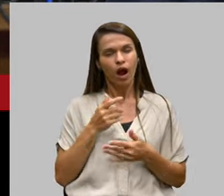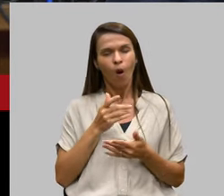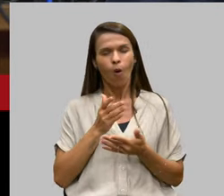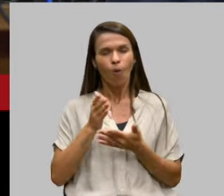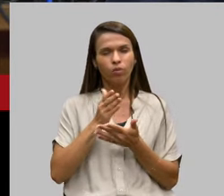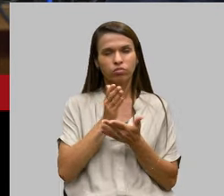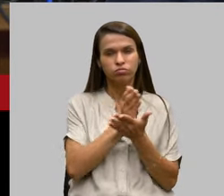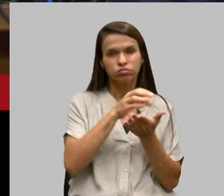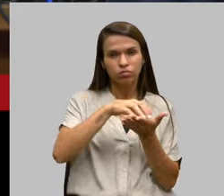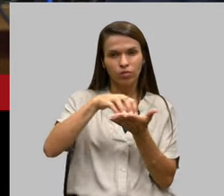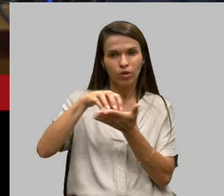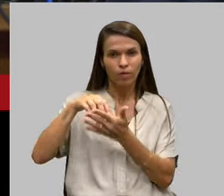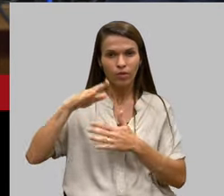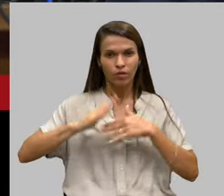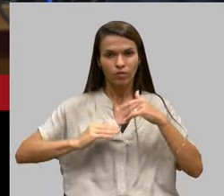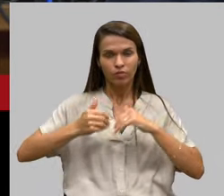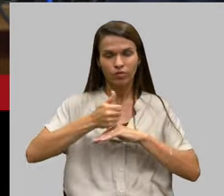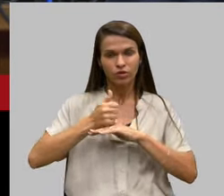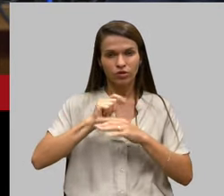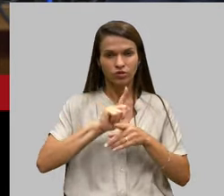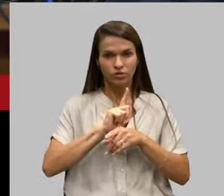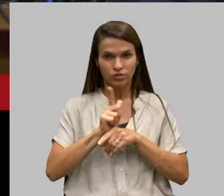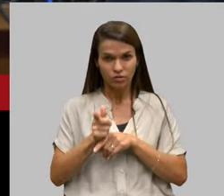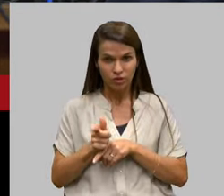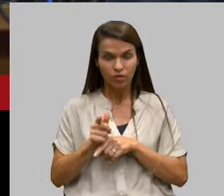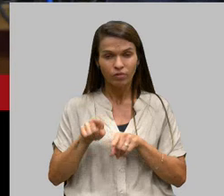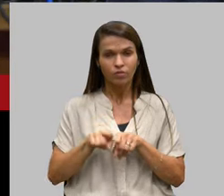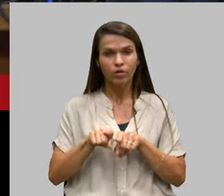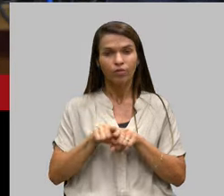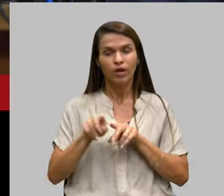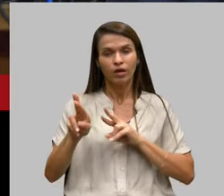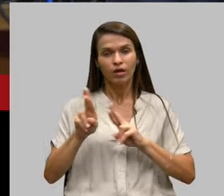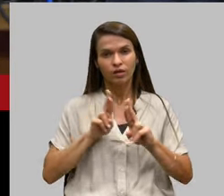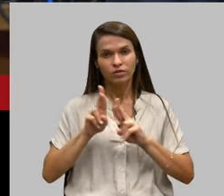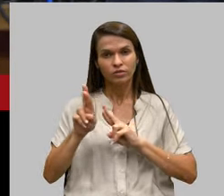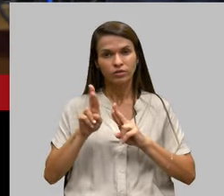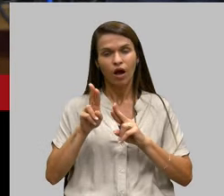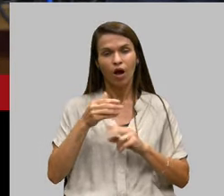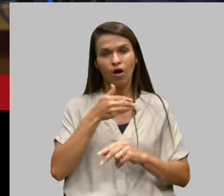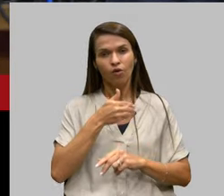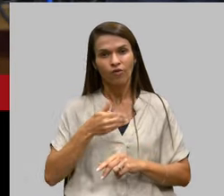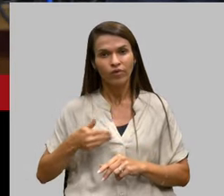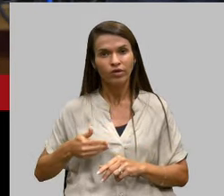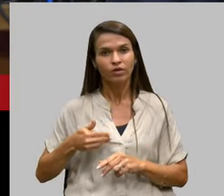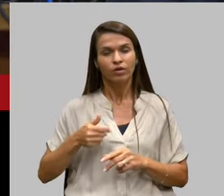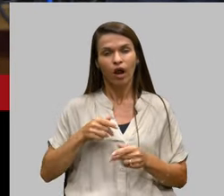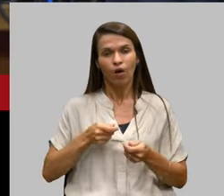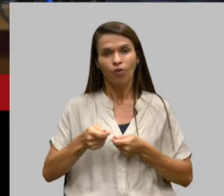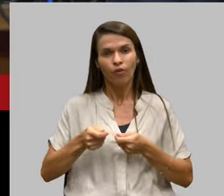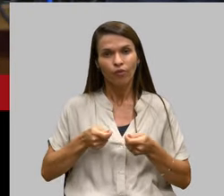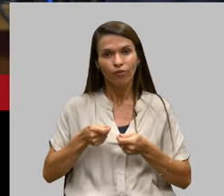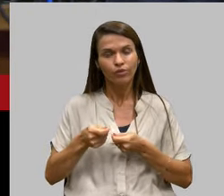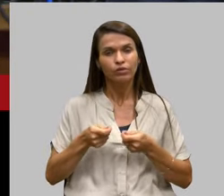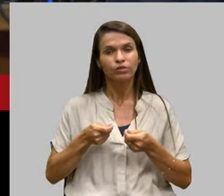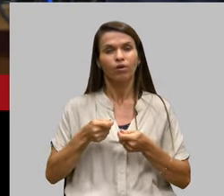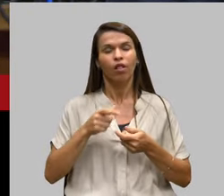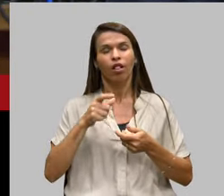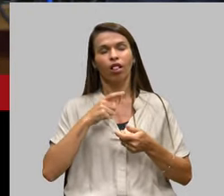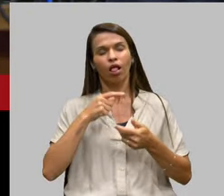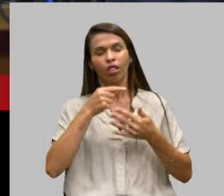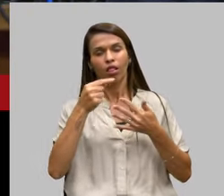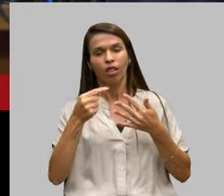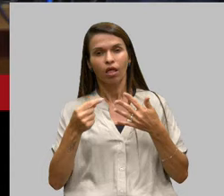relação à profissionalização da gestão com relação a governança controles a gente tem regimes que